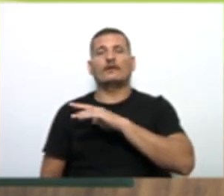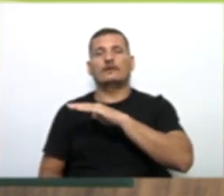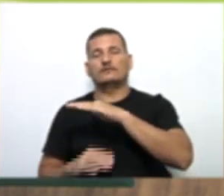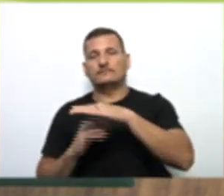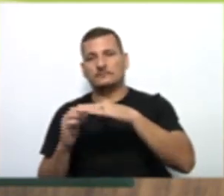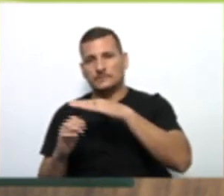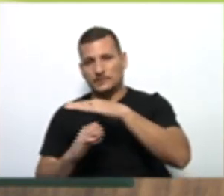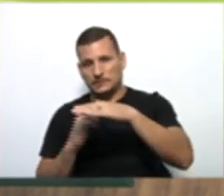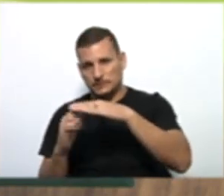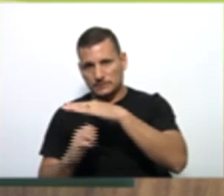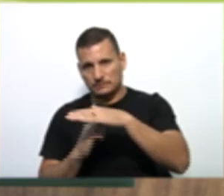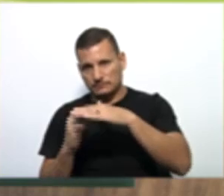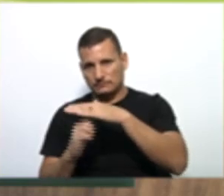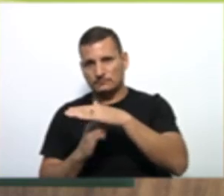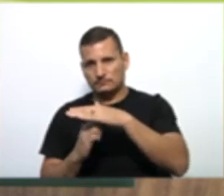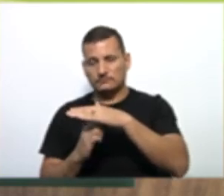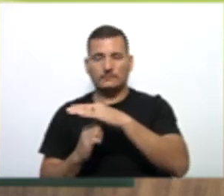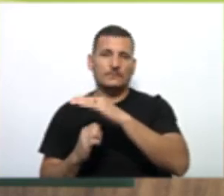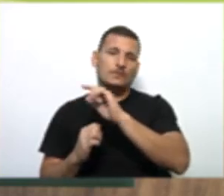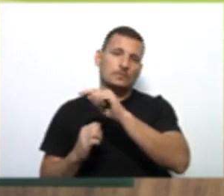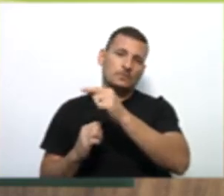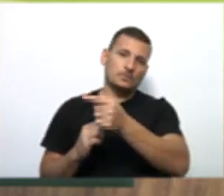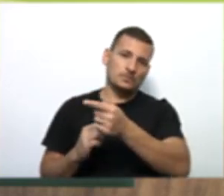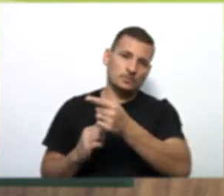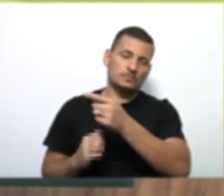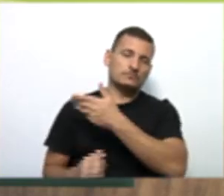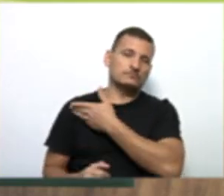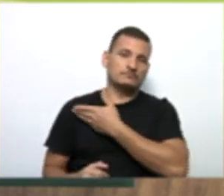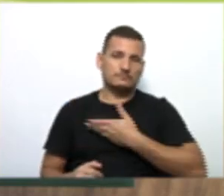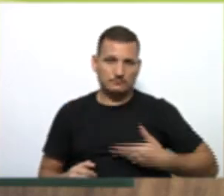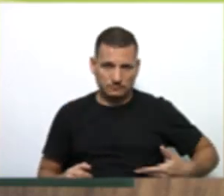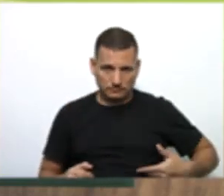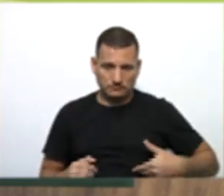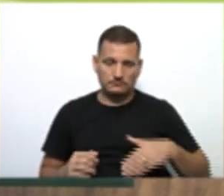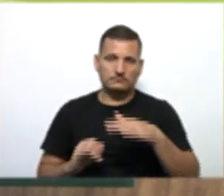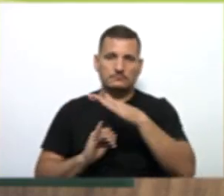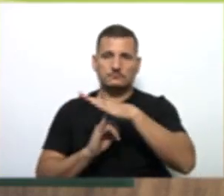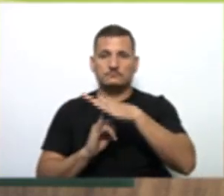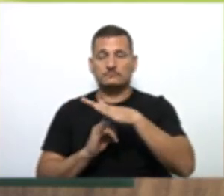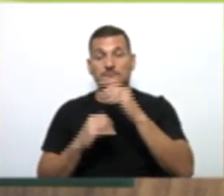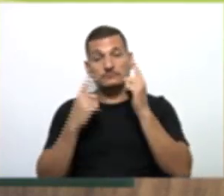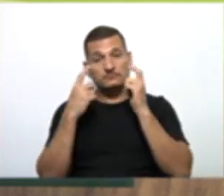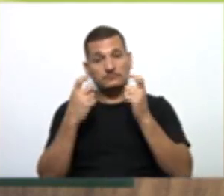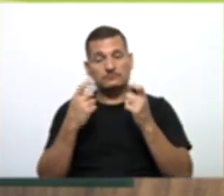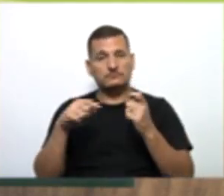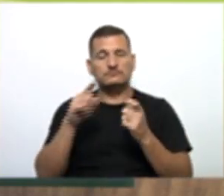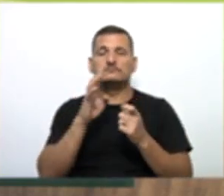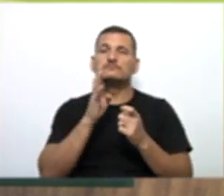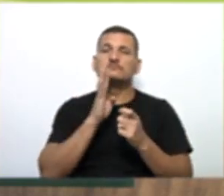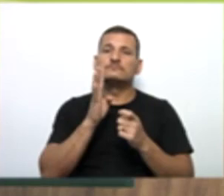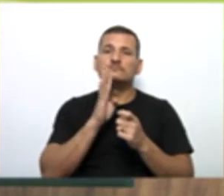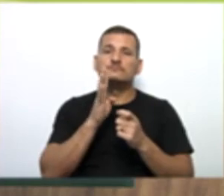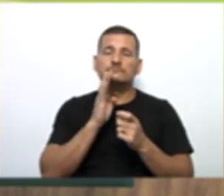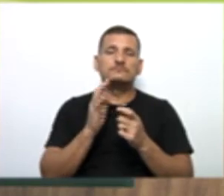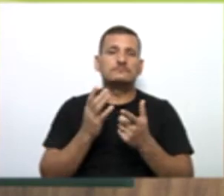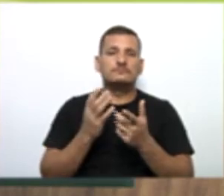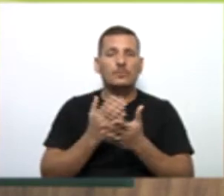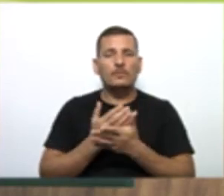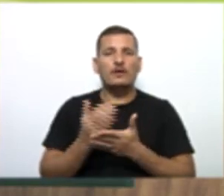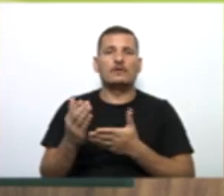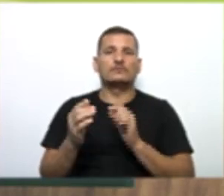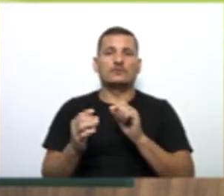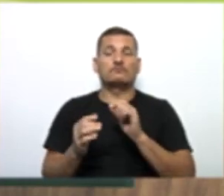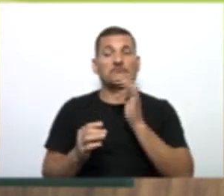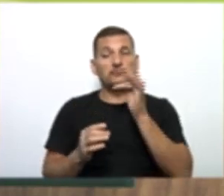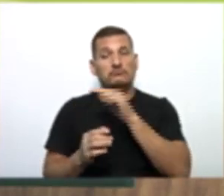É interessante porque vocês começam a conhecer as instituições que fazem parte da cidade de vocês e são locais que os alunos poderão trabalhar